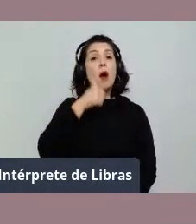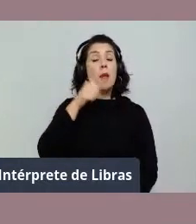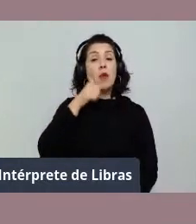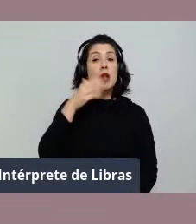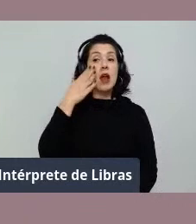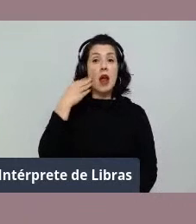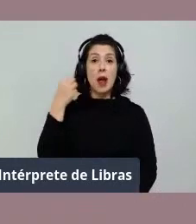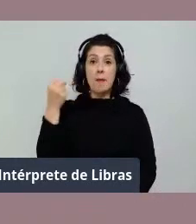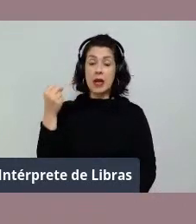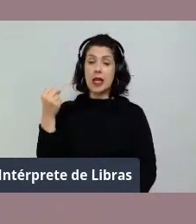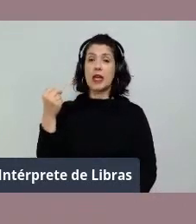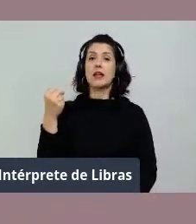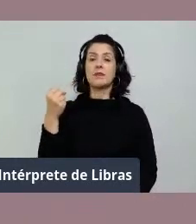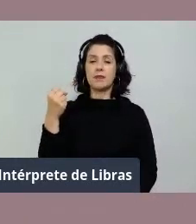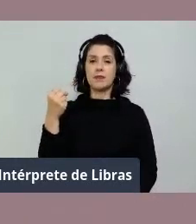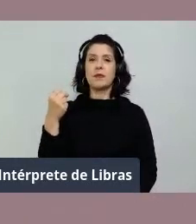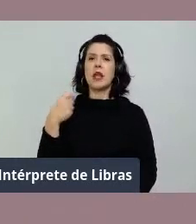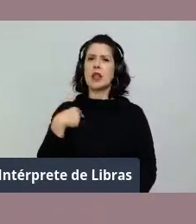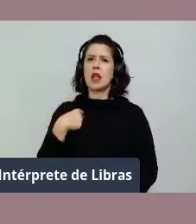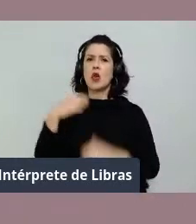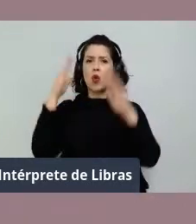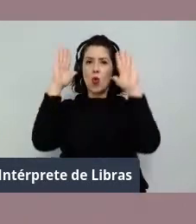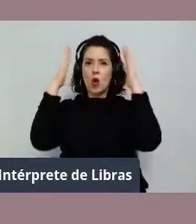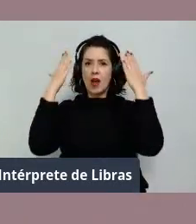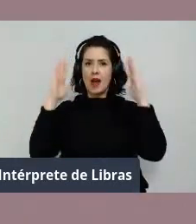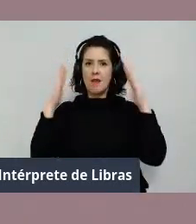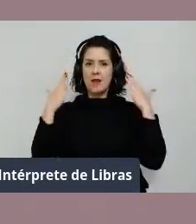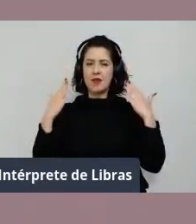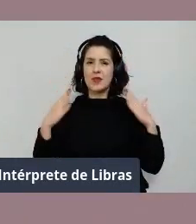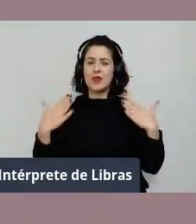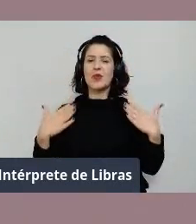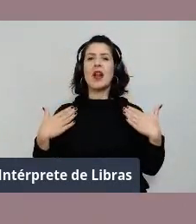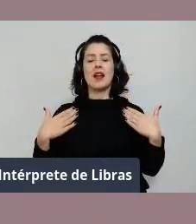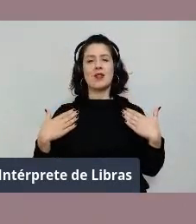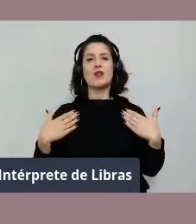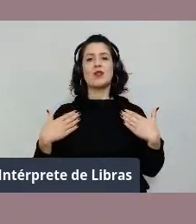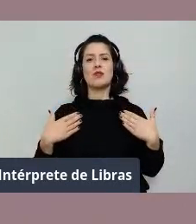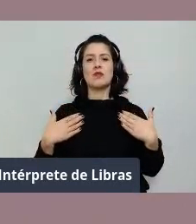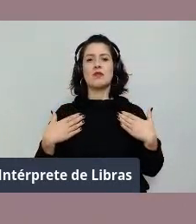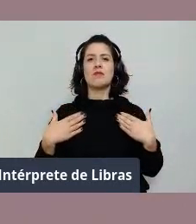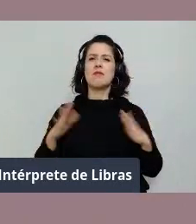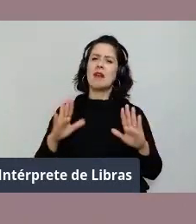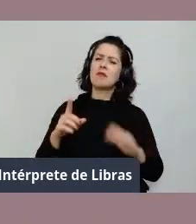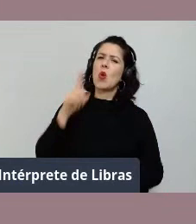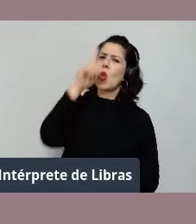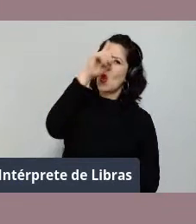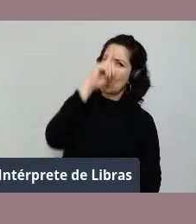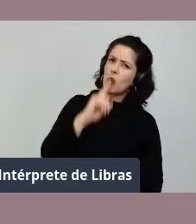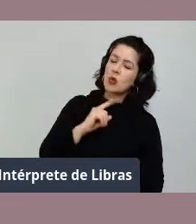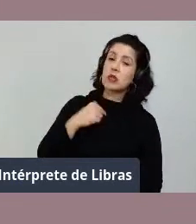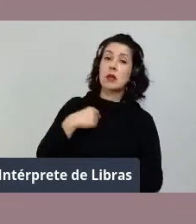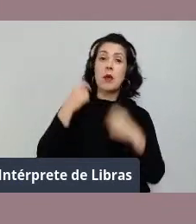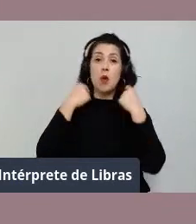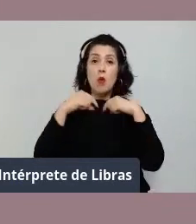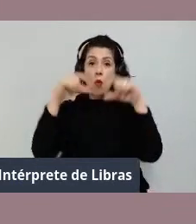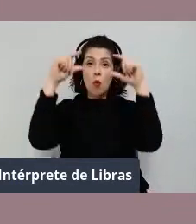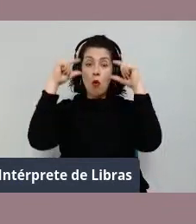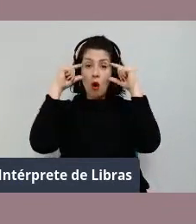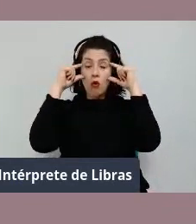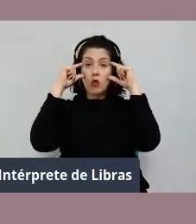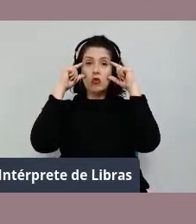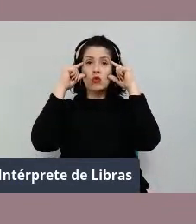branca, tenho cabelos ondulados, meio loiros. Eu uso óculos de